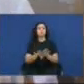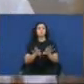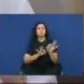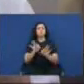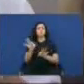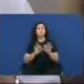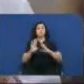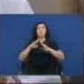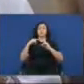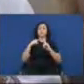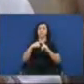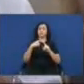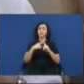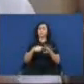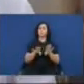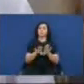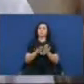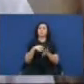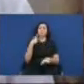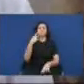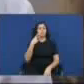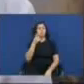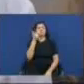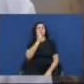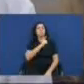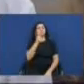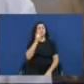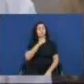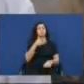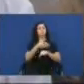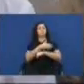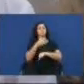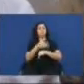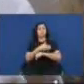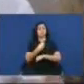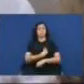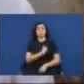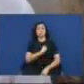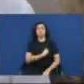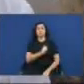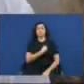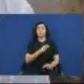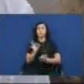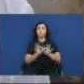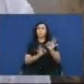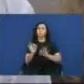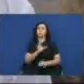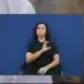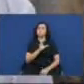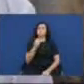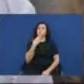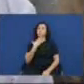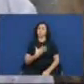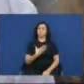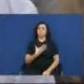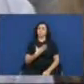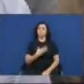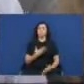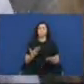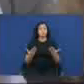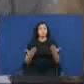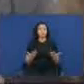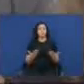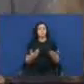mobilizar as igrejas, e o vereador Lemão esteve presente nesse evento e coordenou brilhantemente. Então, gostaria